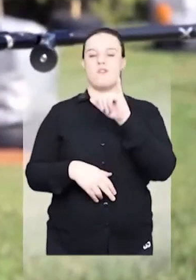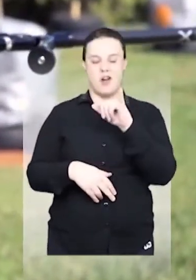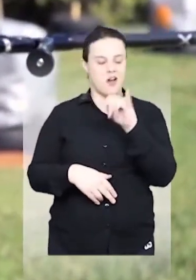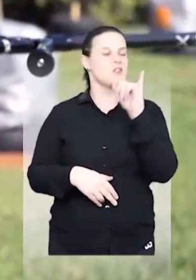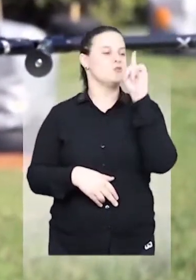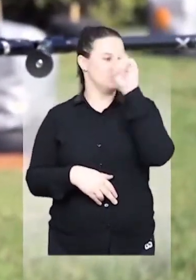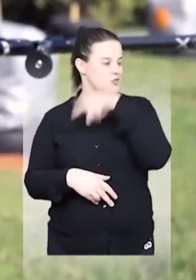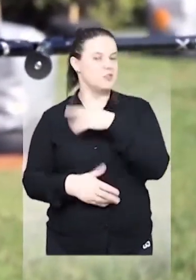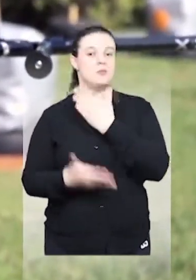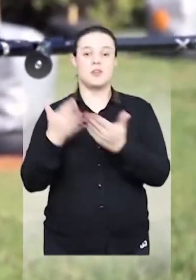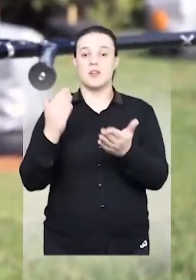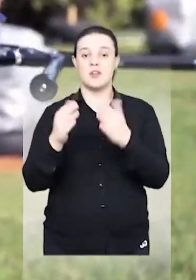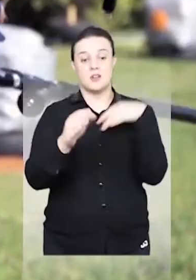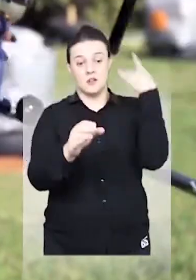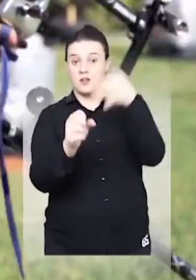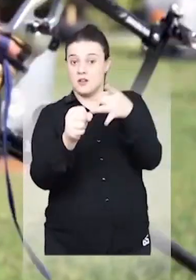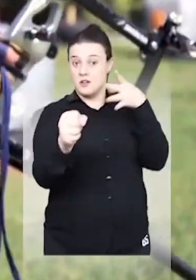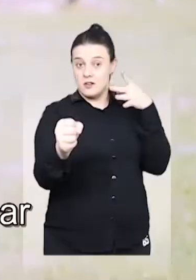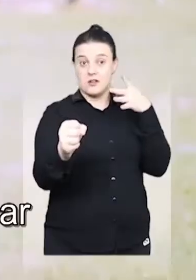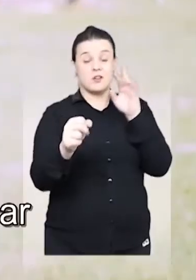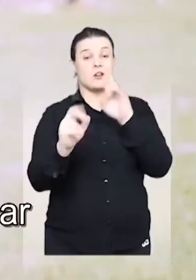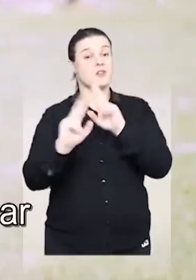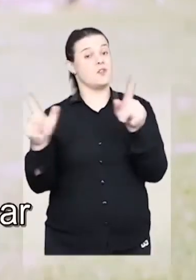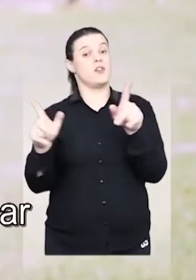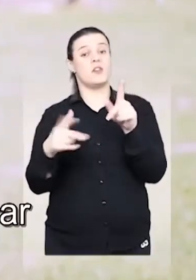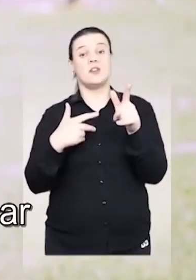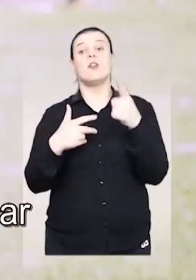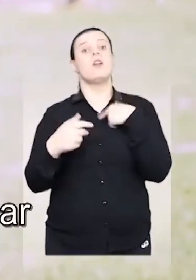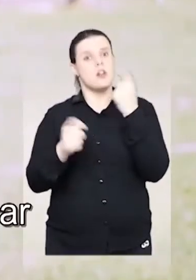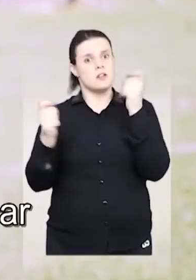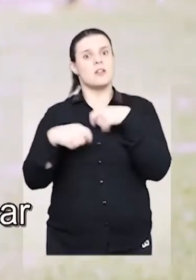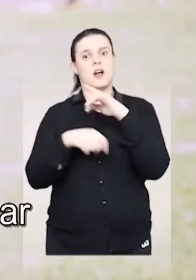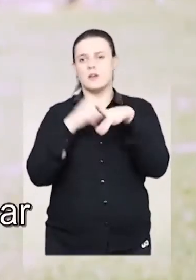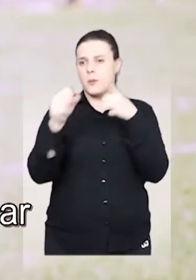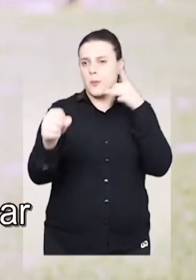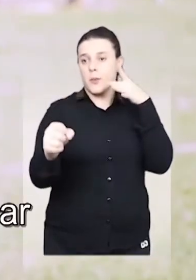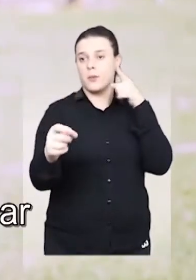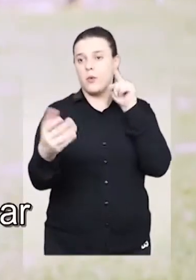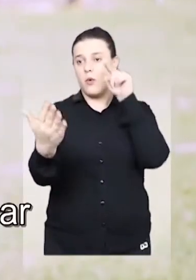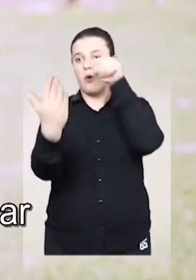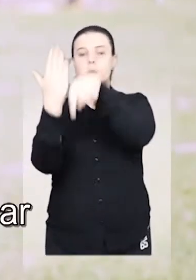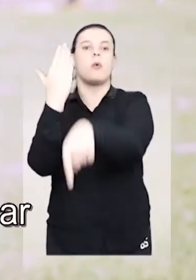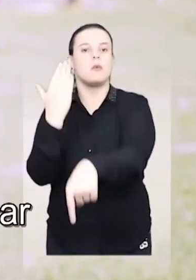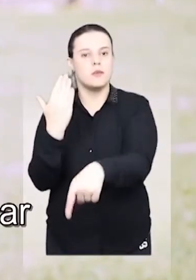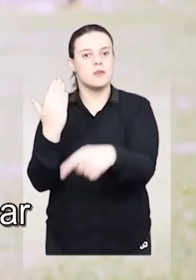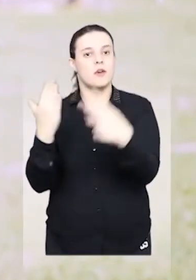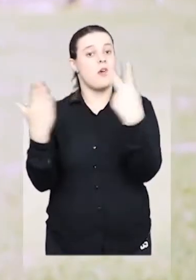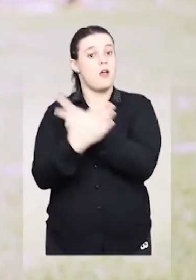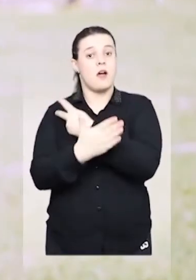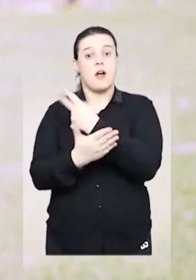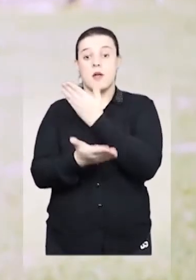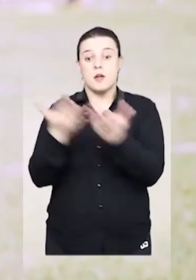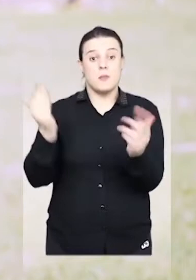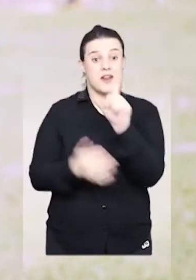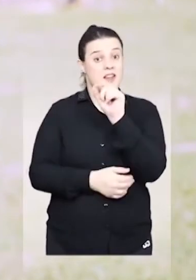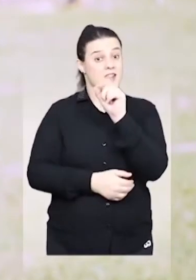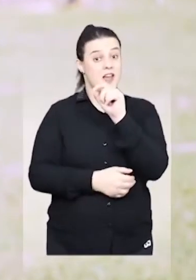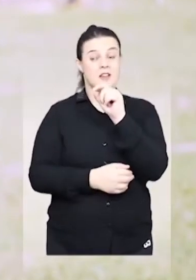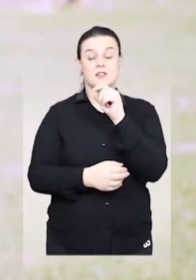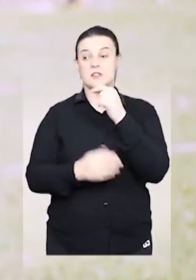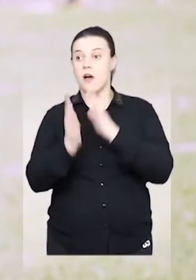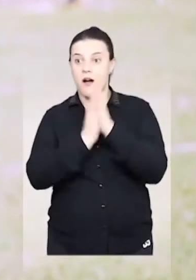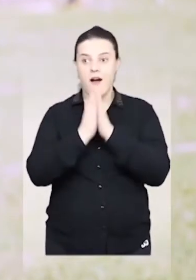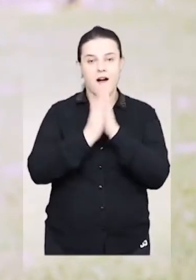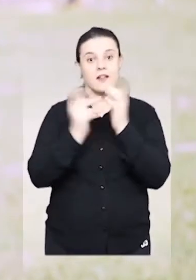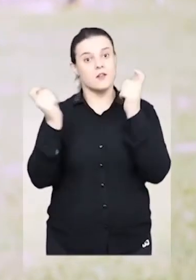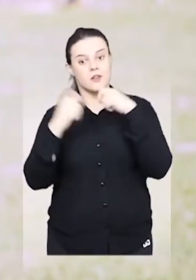muito difícil. O tiro com arco, não. A qualquer momento você pode colocar uma flecha fora do alvo e perder aí 10 pontos de vantagem